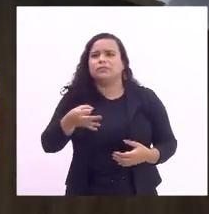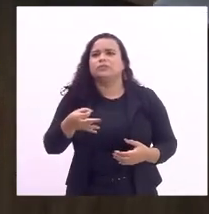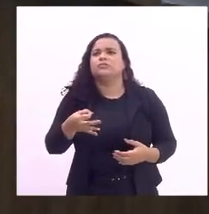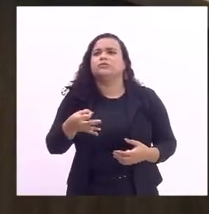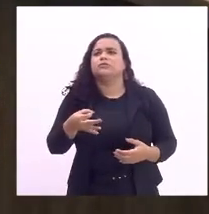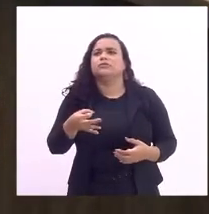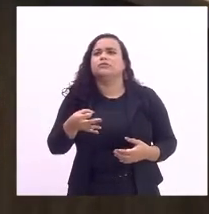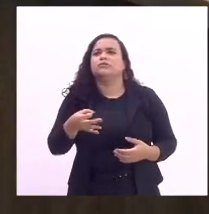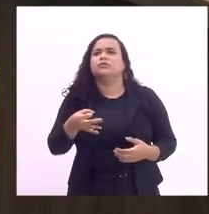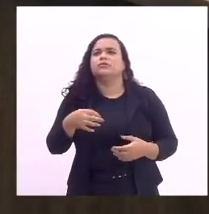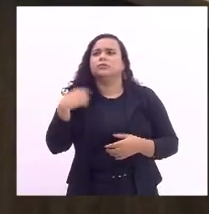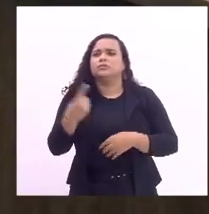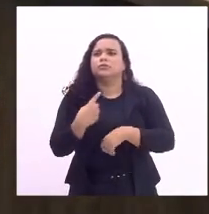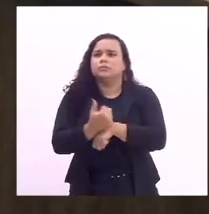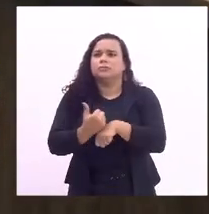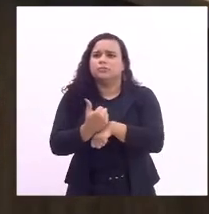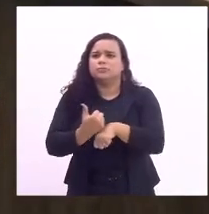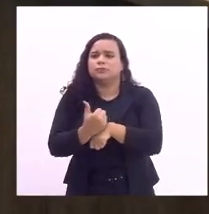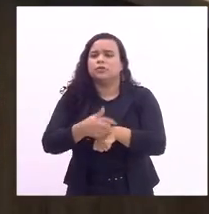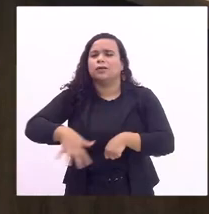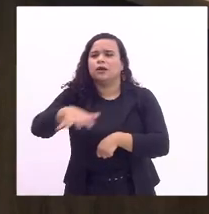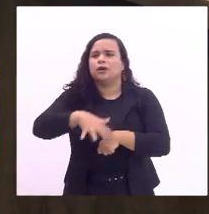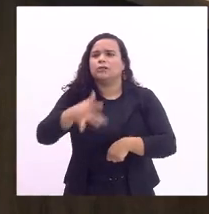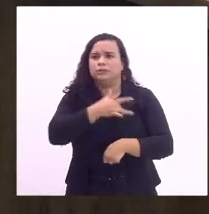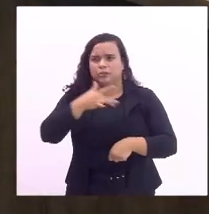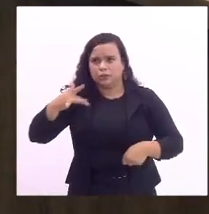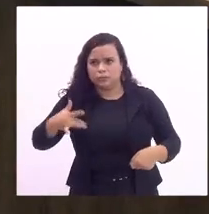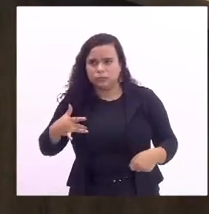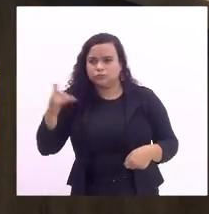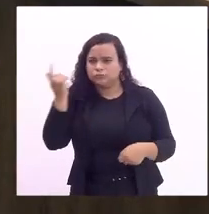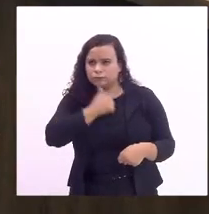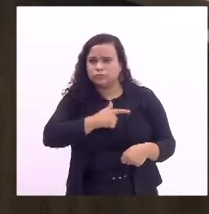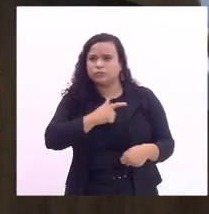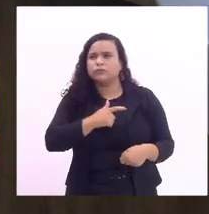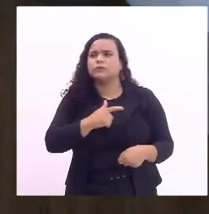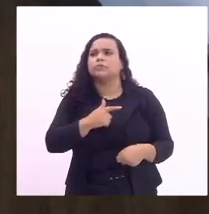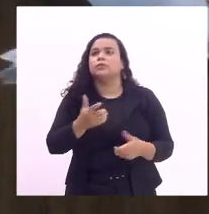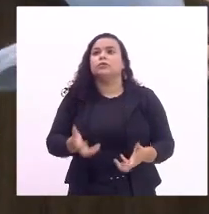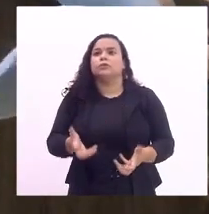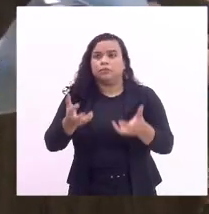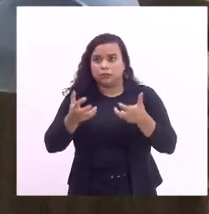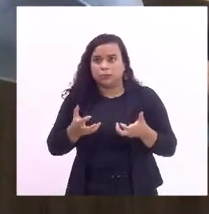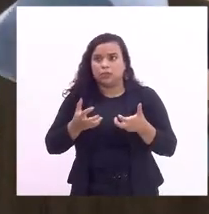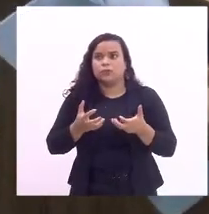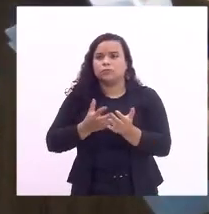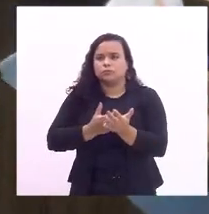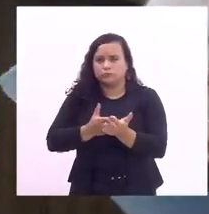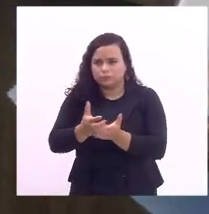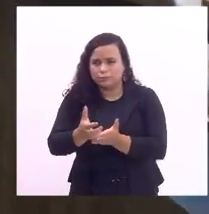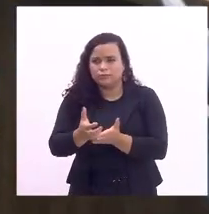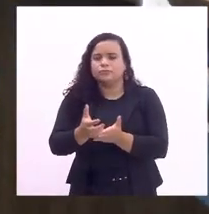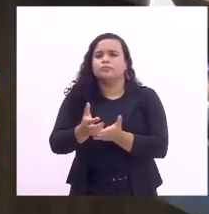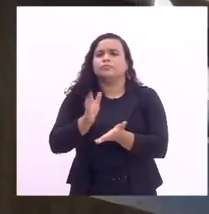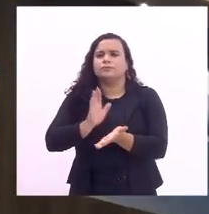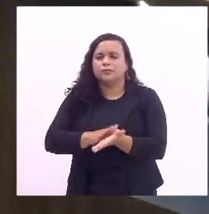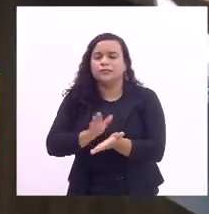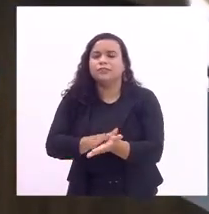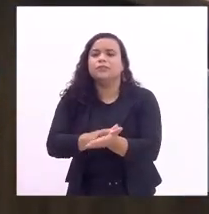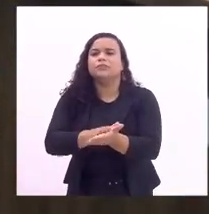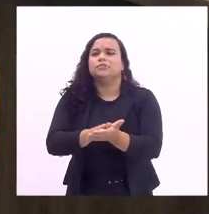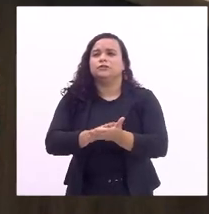ser profissional da área da saúde. Presidente, queria inicialmente parabenizar o